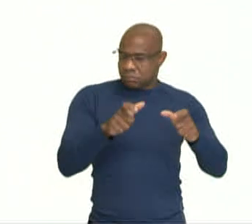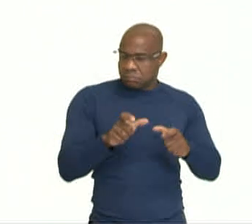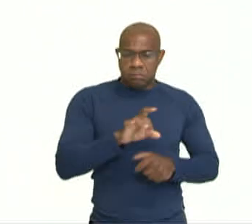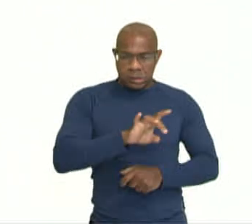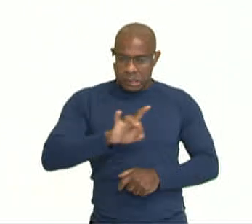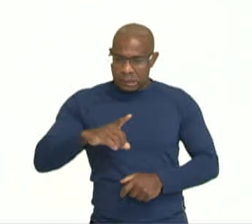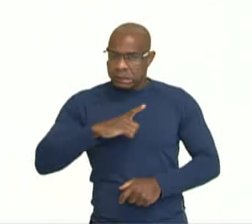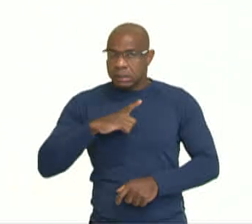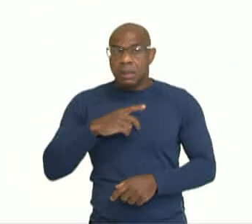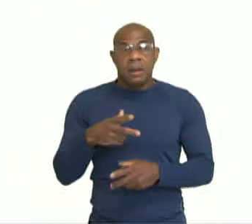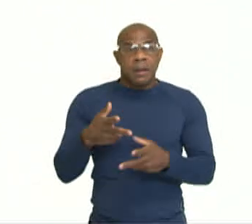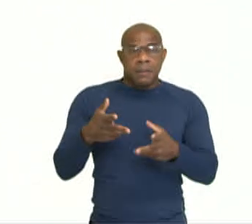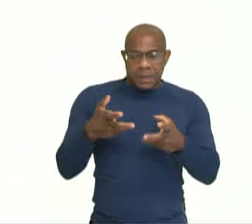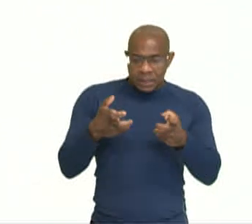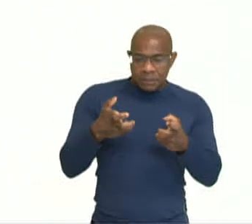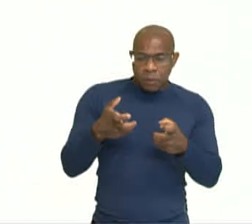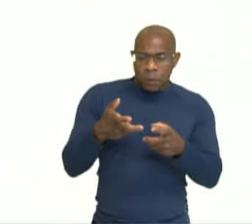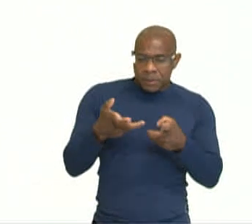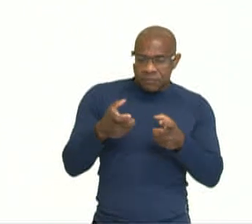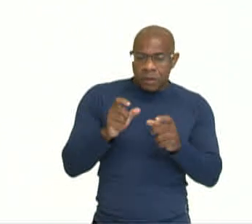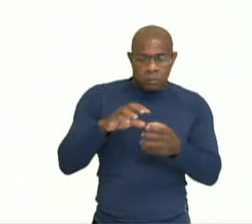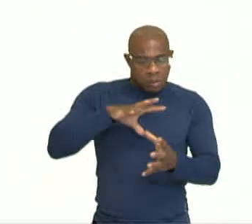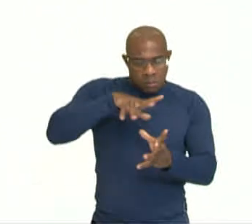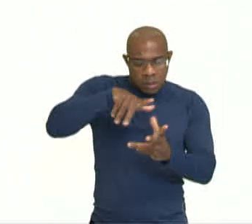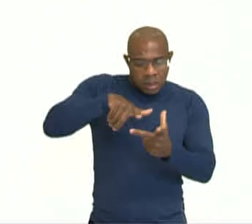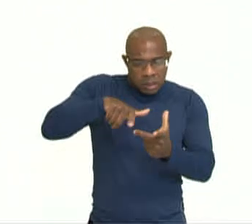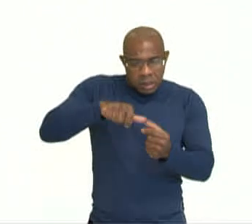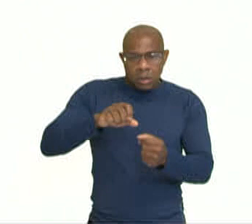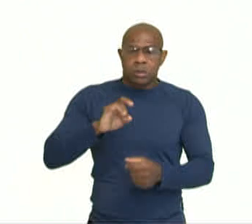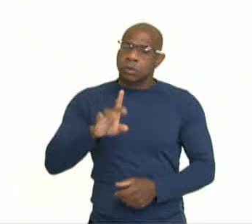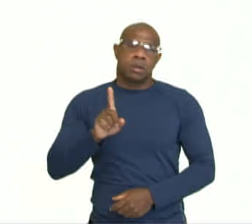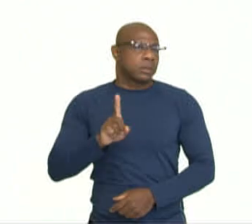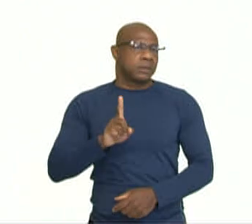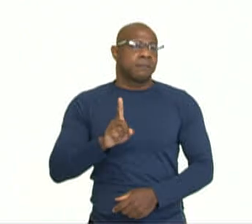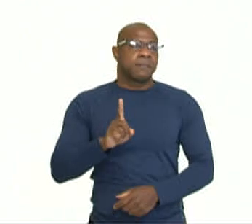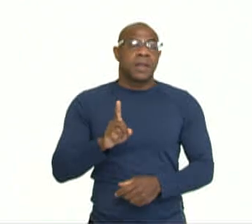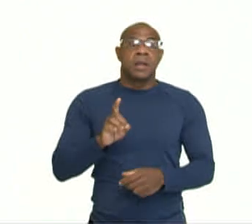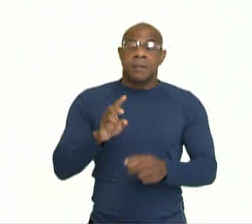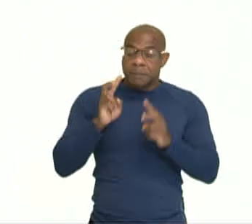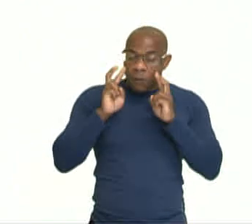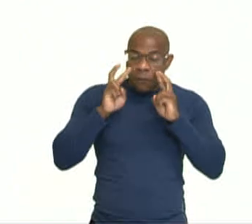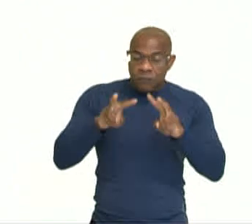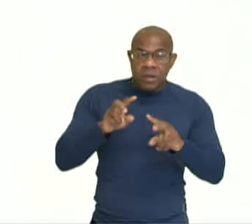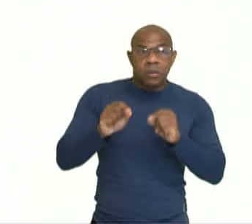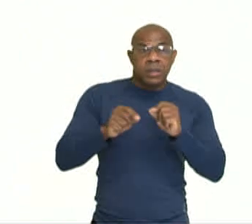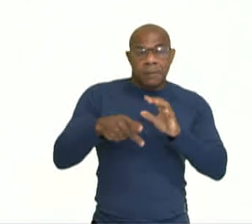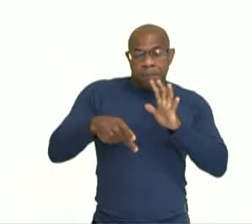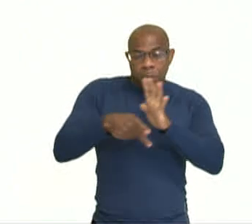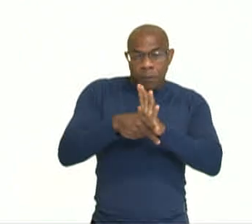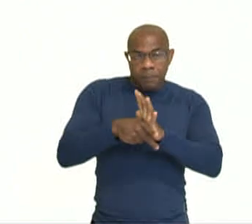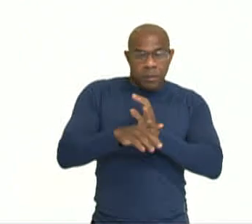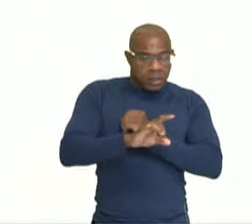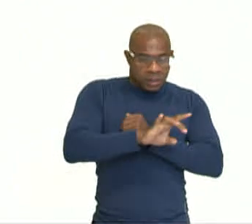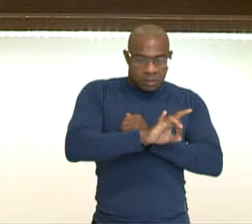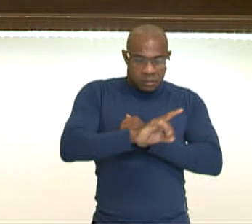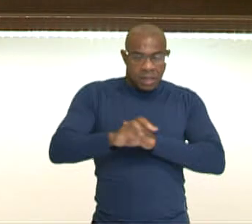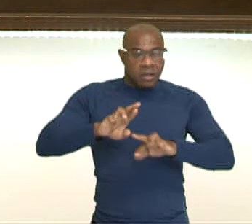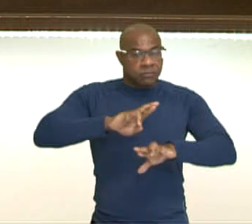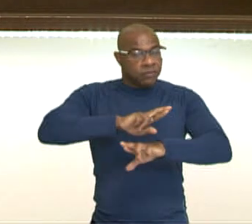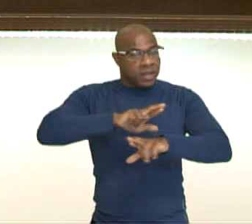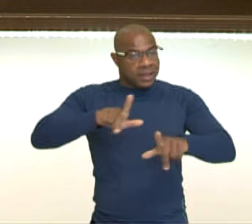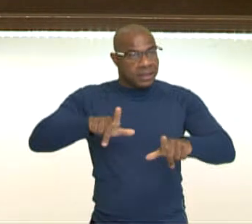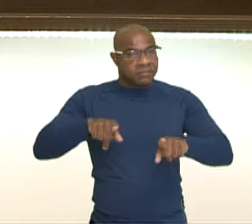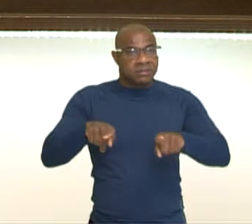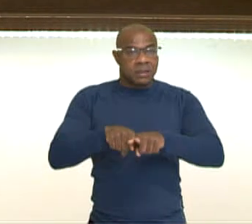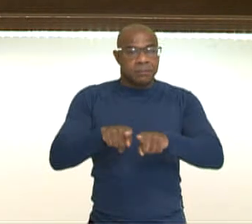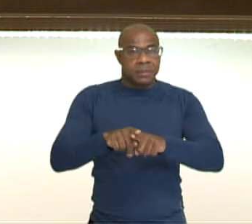não devemos observar uma nação mundial no sentido literal, e sim visto as especificidades e as diferentes